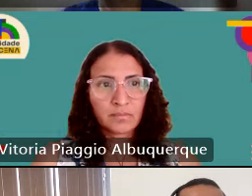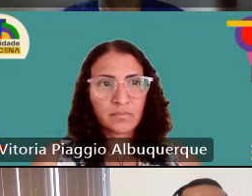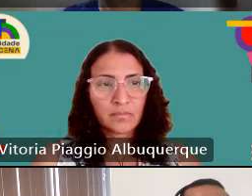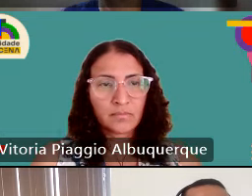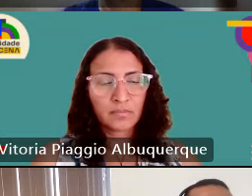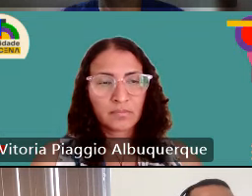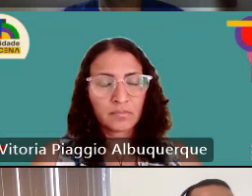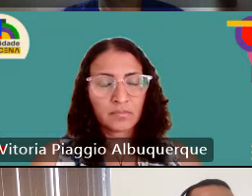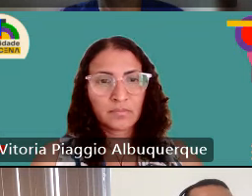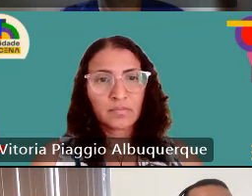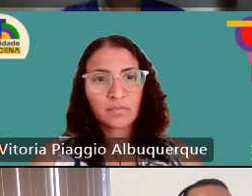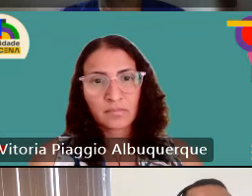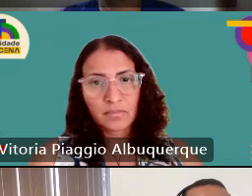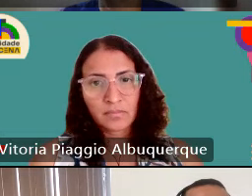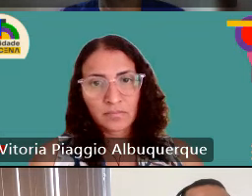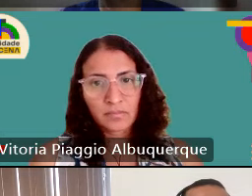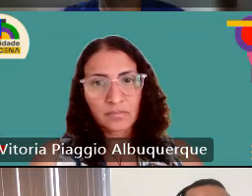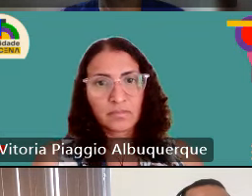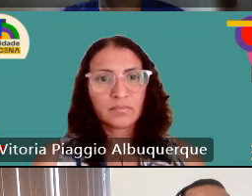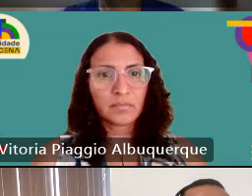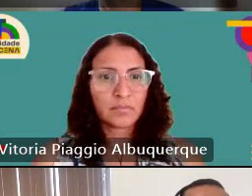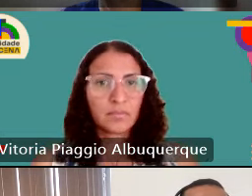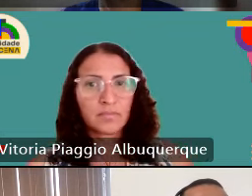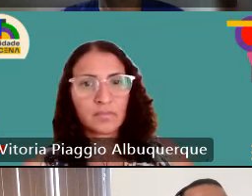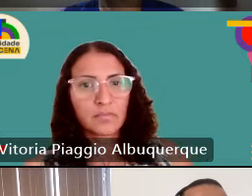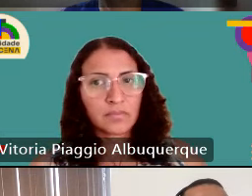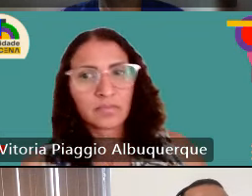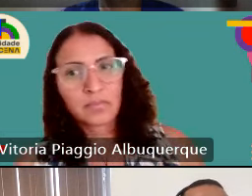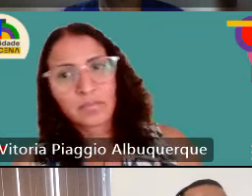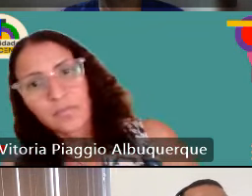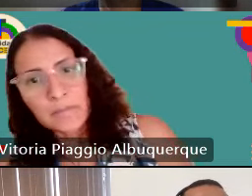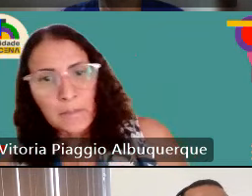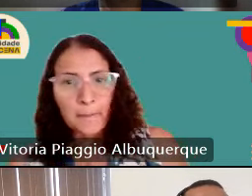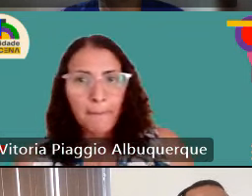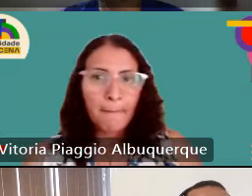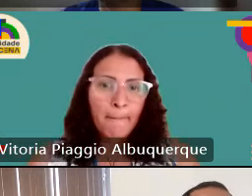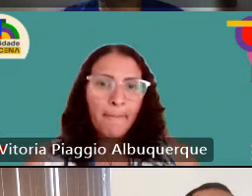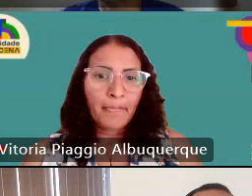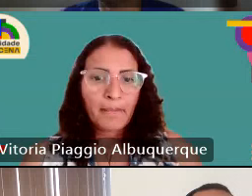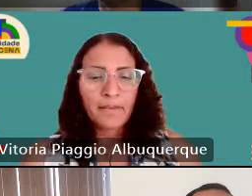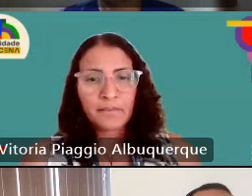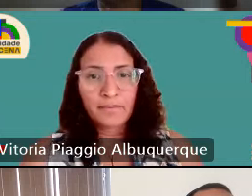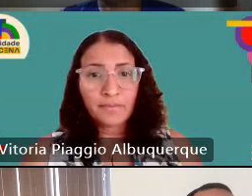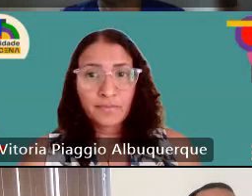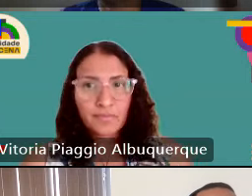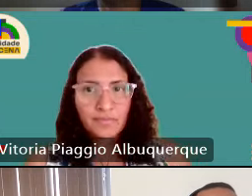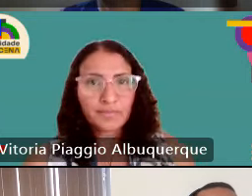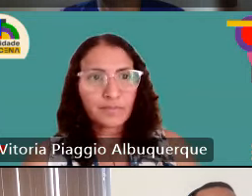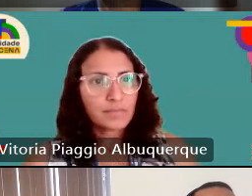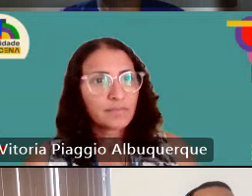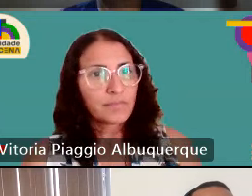e pra gente mudar essas percepções eh a transparências é um caminho do qual não tem como nós não temos como fugir